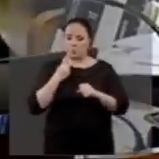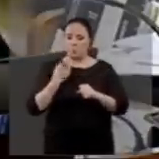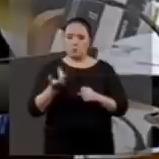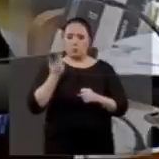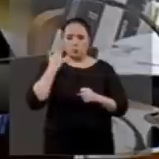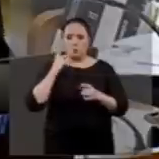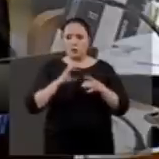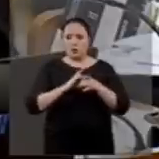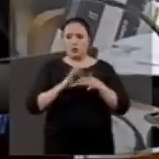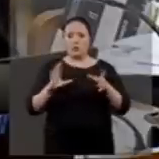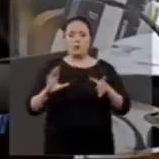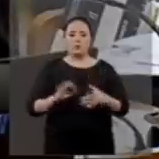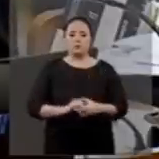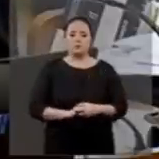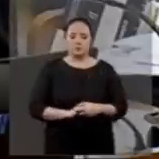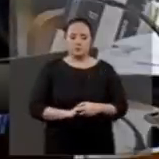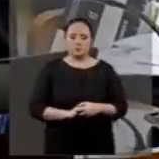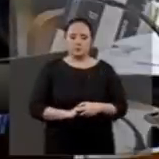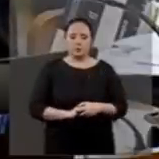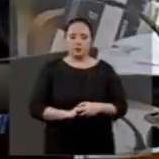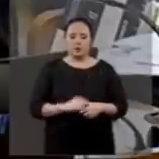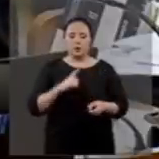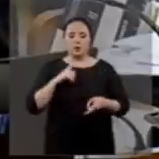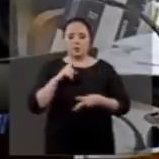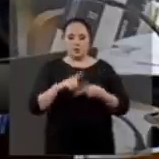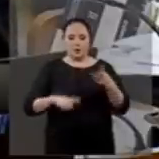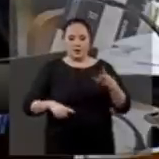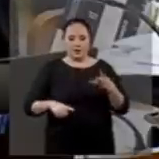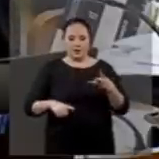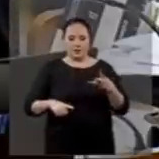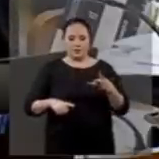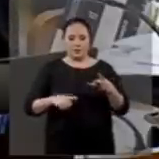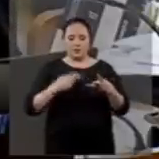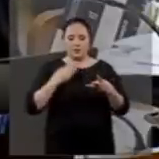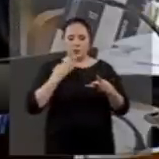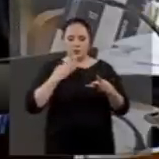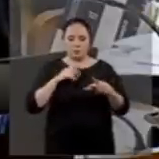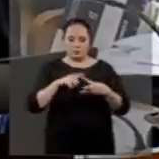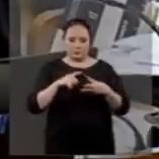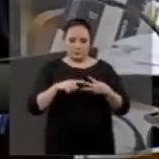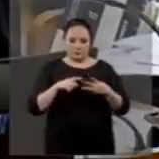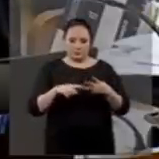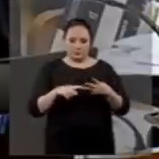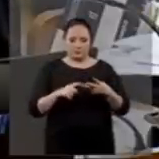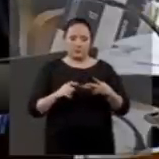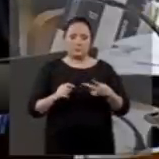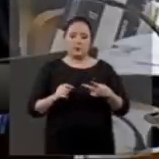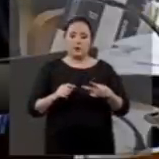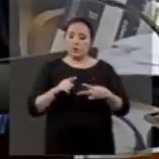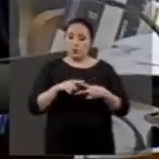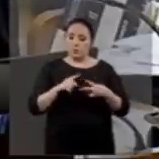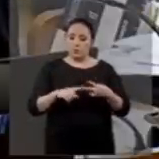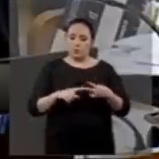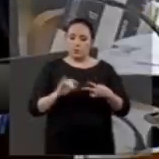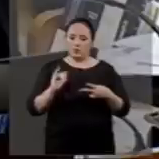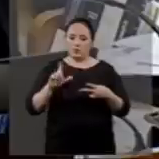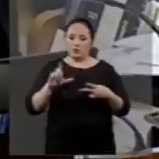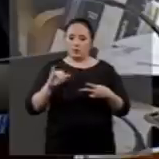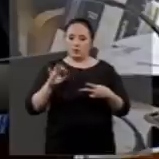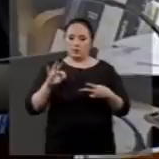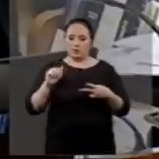do mercado. Essas três atividades, duas na verdade ilícitas e uma